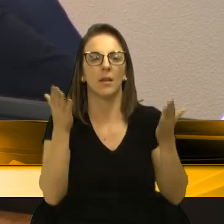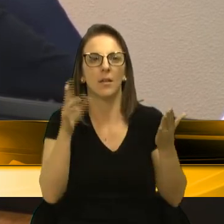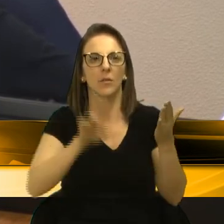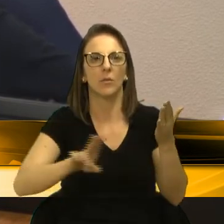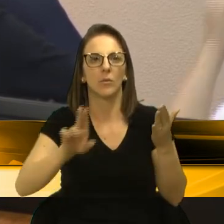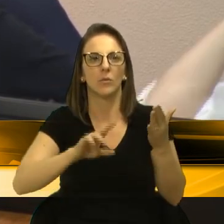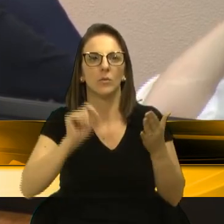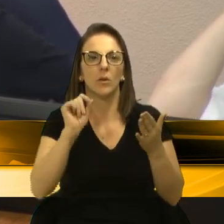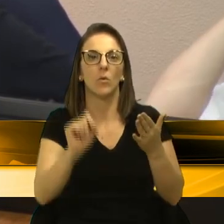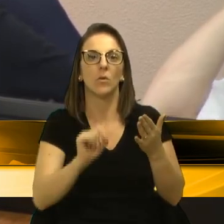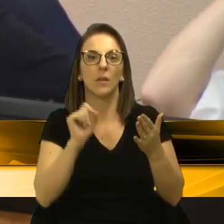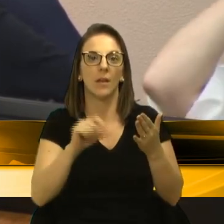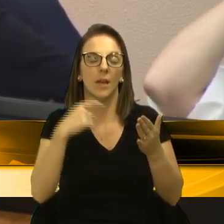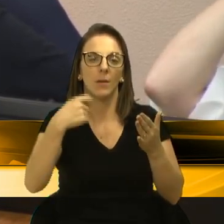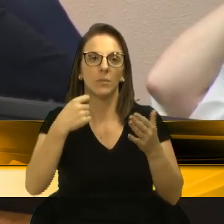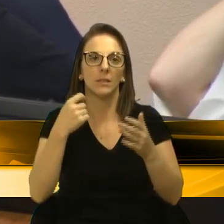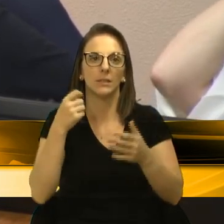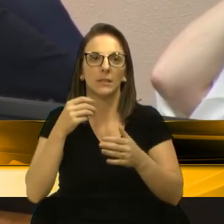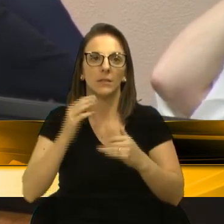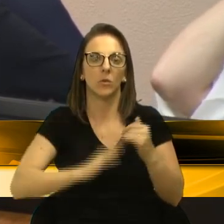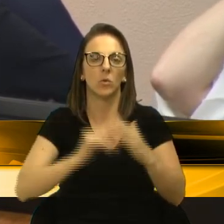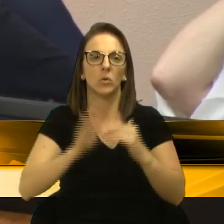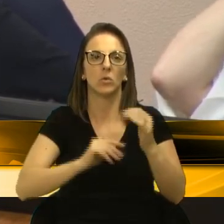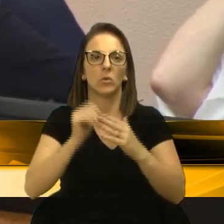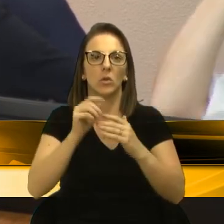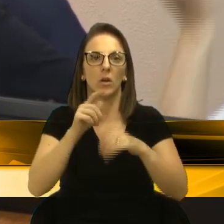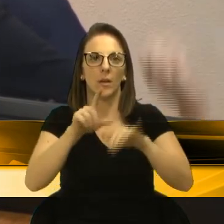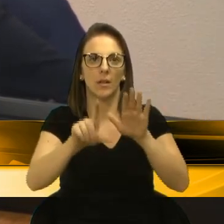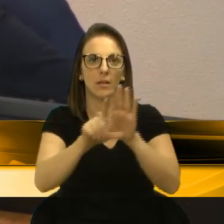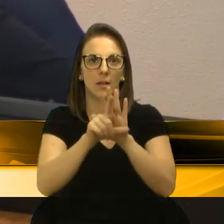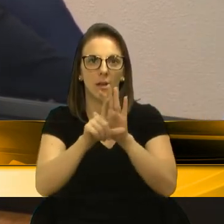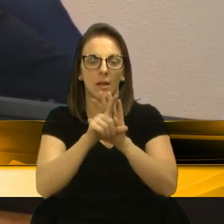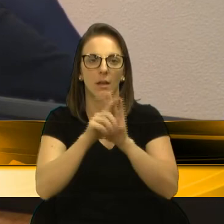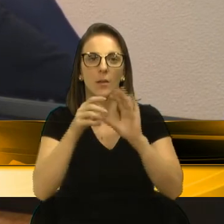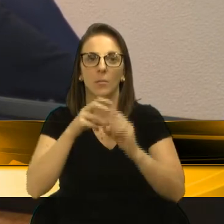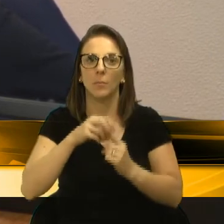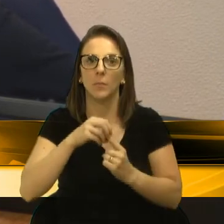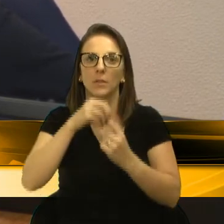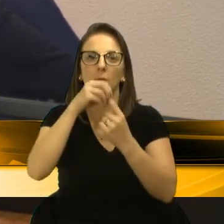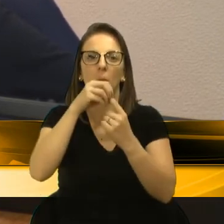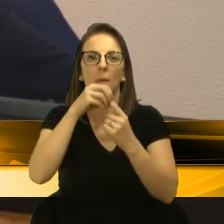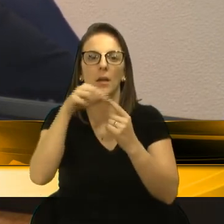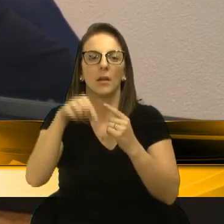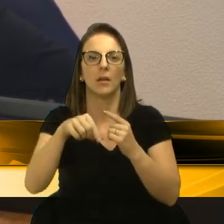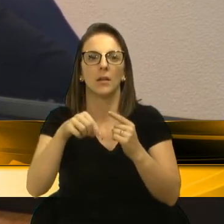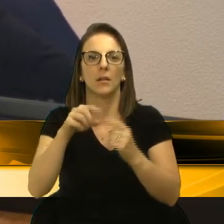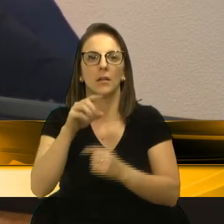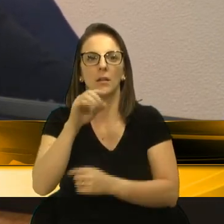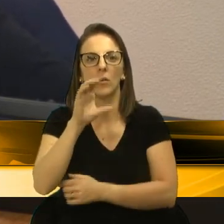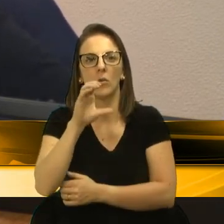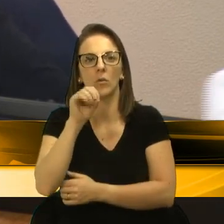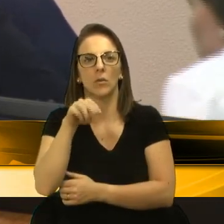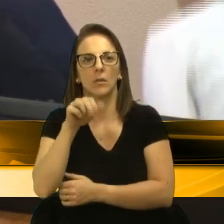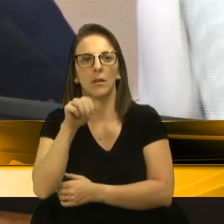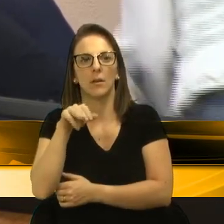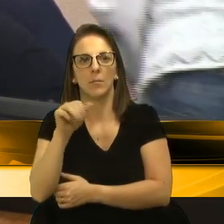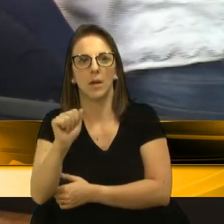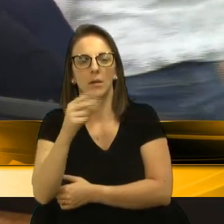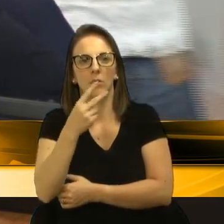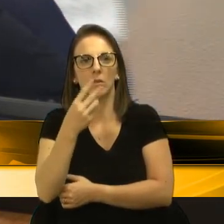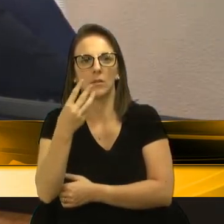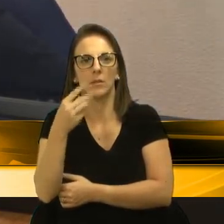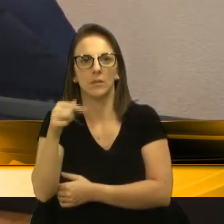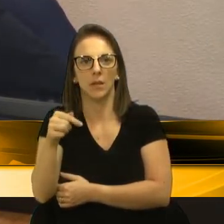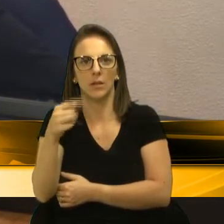exigidos pela legislação vigente, especialmente nas hipóteses listadas na Resolução CONAMA número 237, de 19